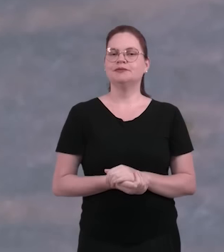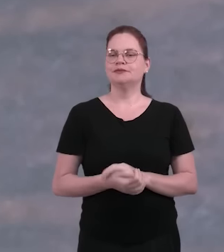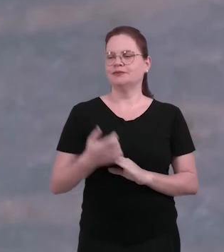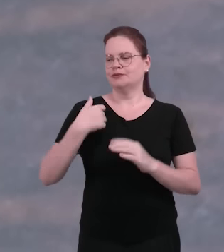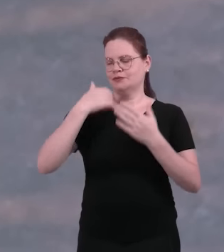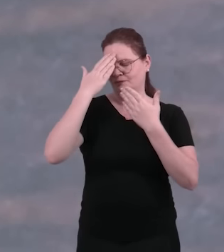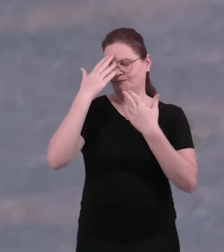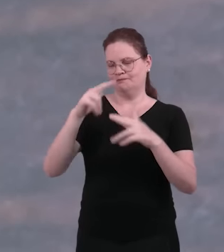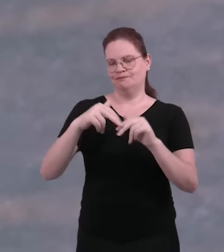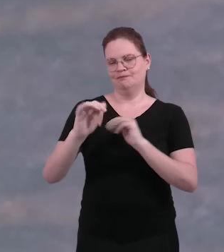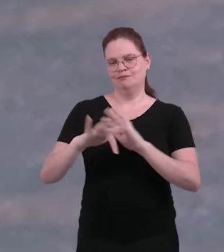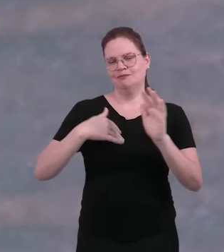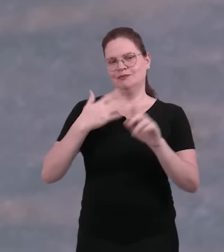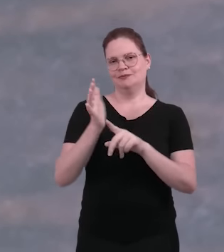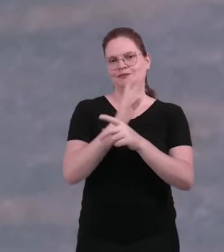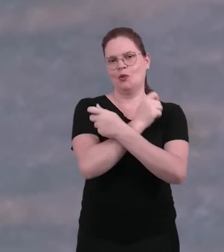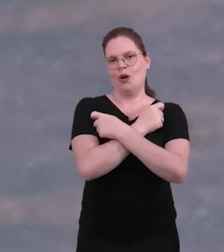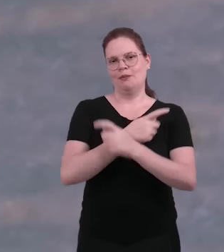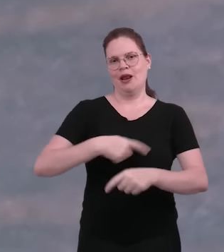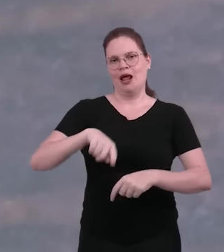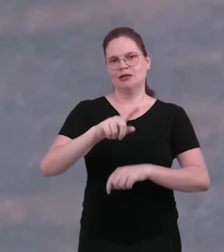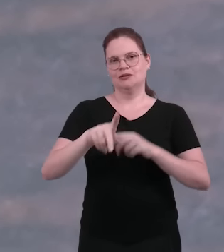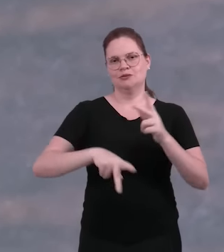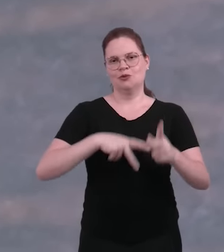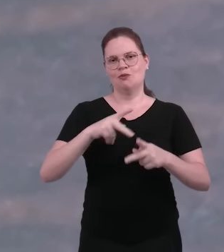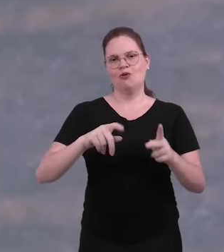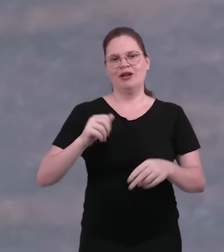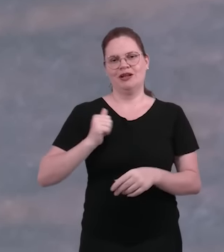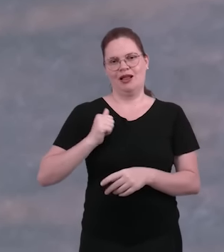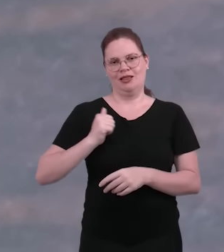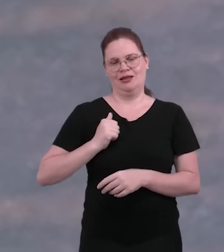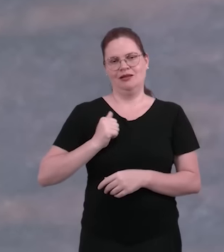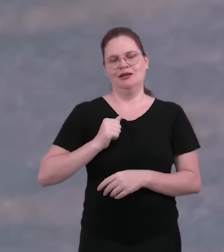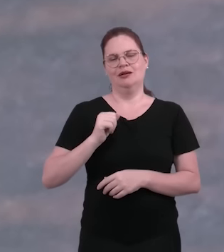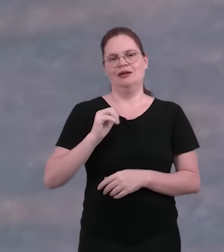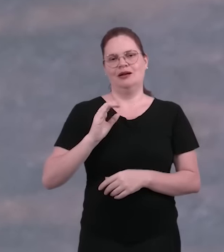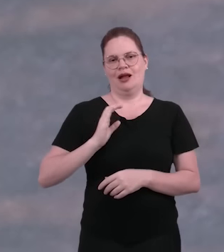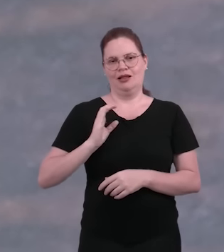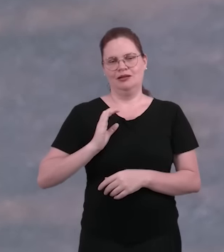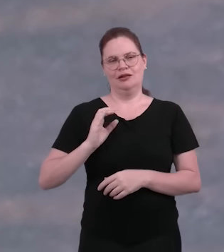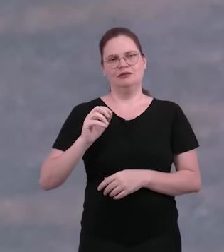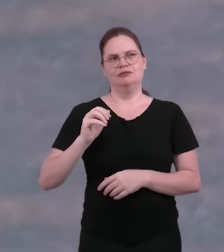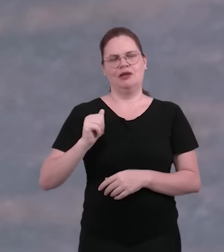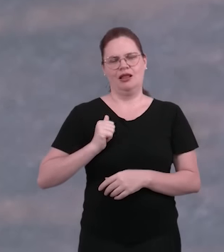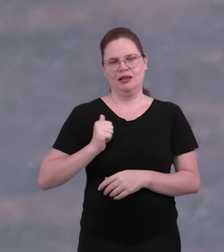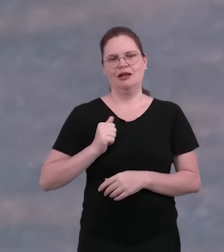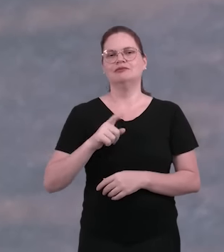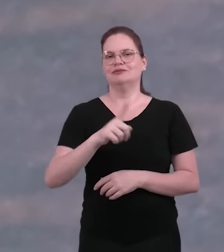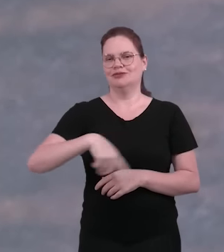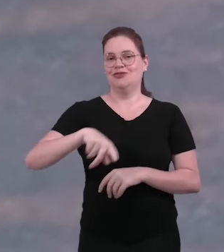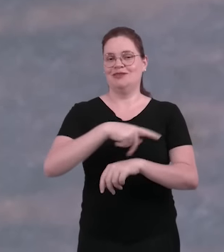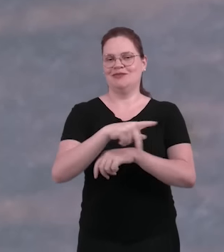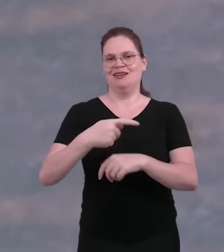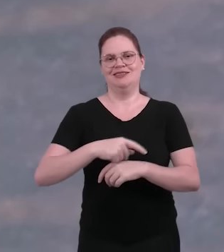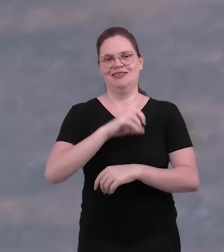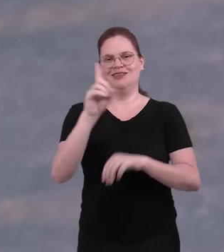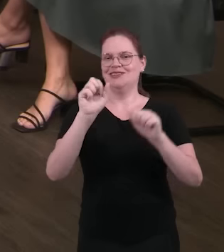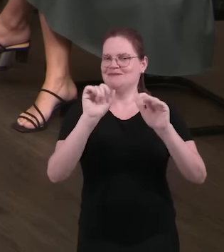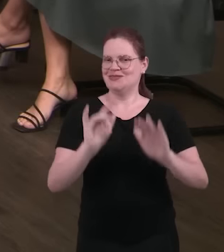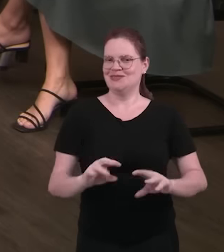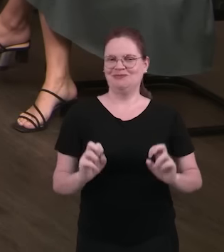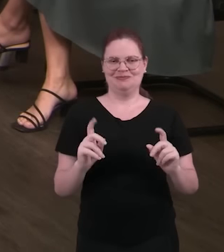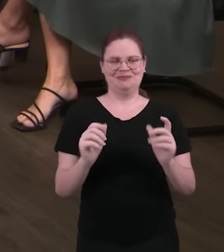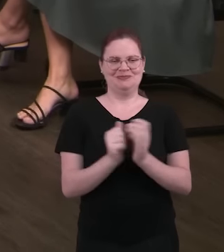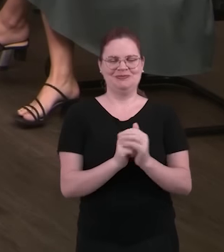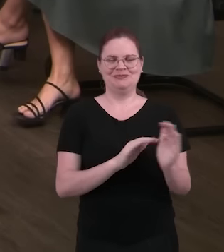sua participação. Um abraço para os irmãos aí no Canadá, na cidade de Toronto, no Canadá. Deus abençoe vocês aí. E aí,